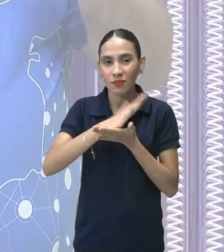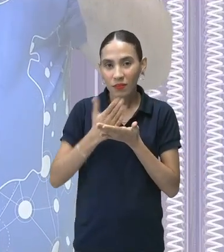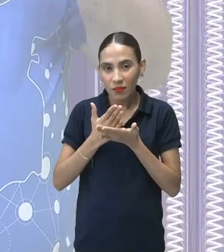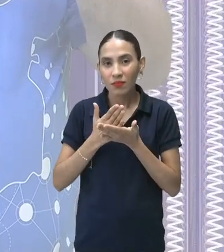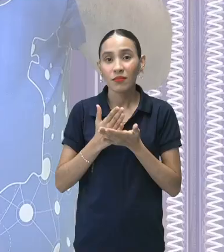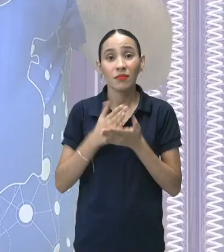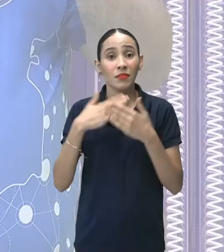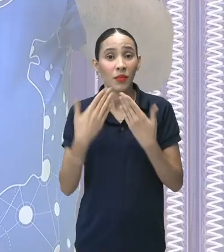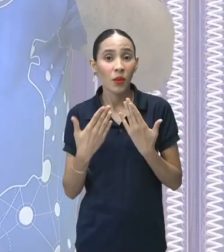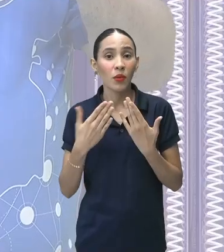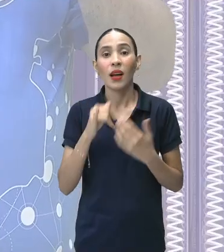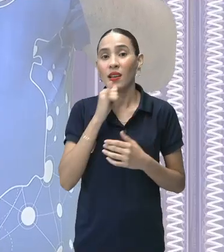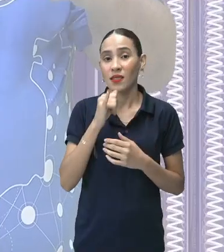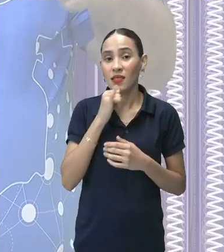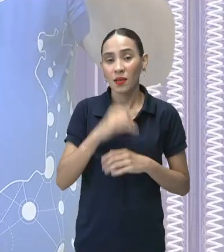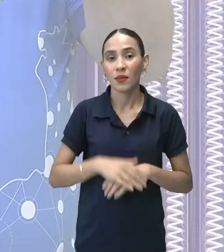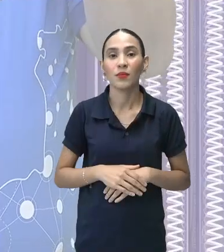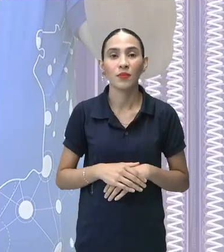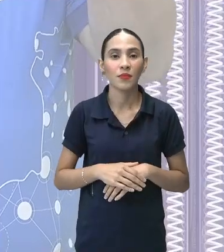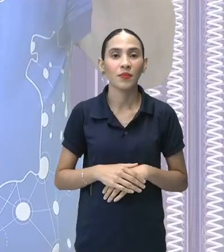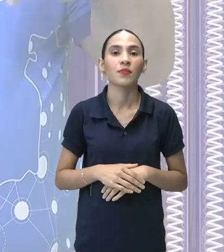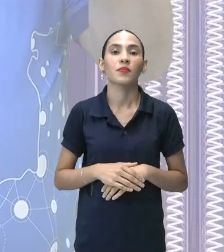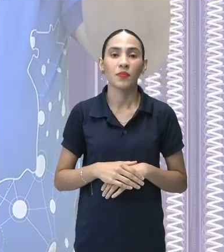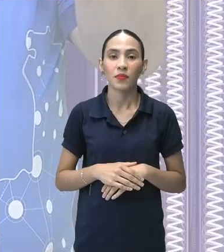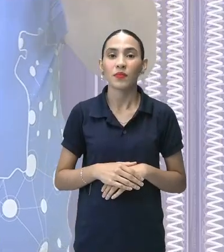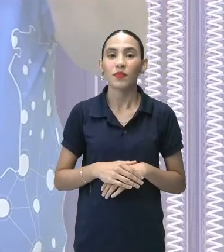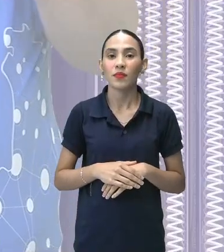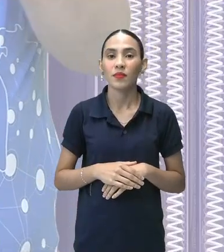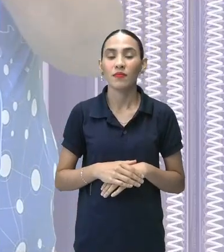provocação, um chamado à